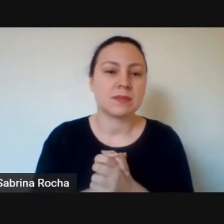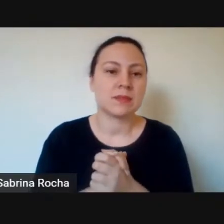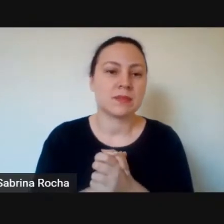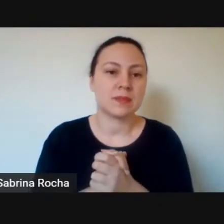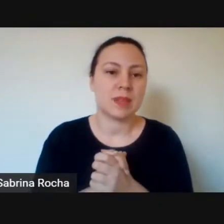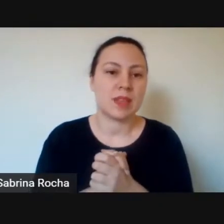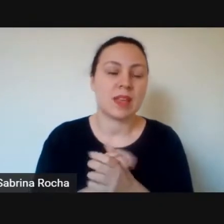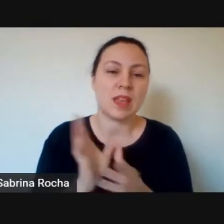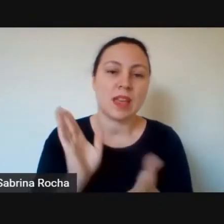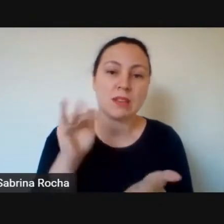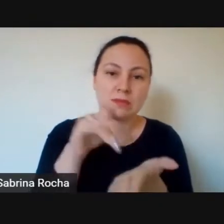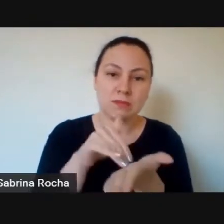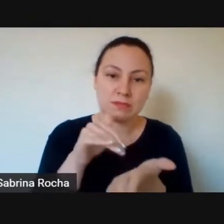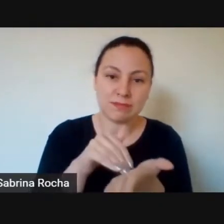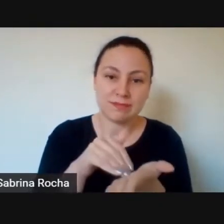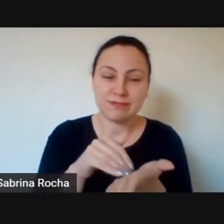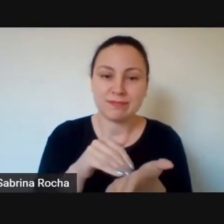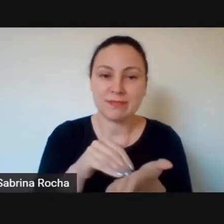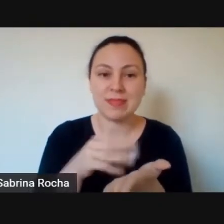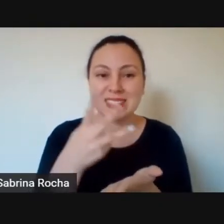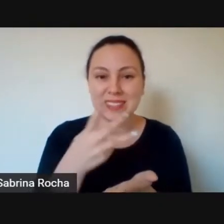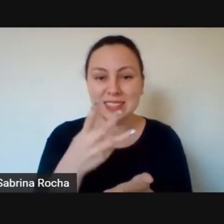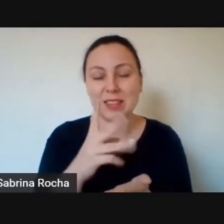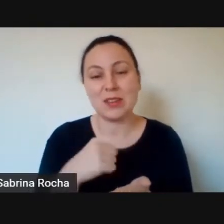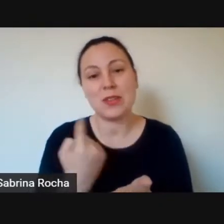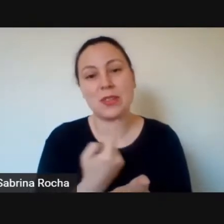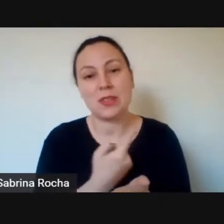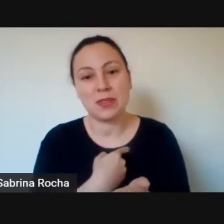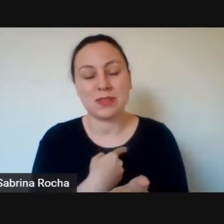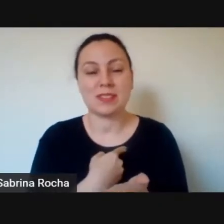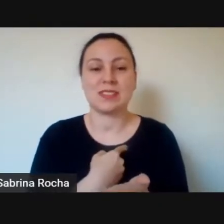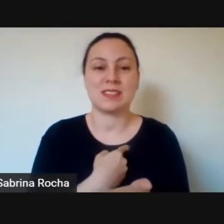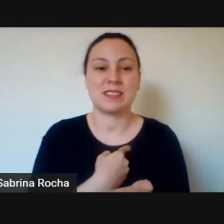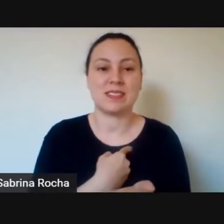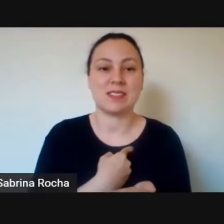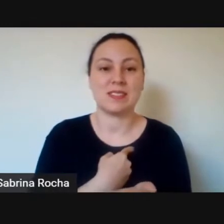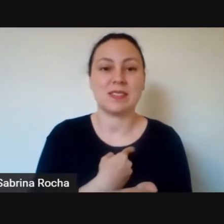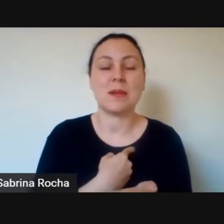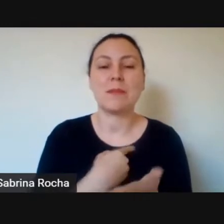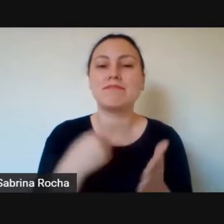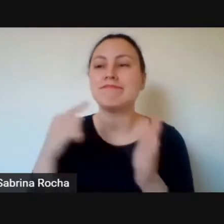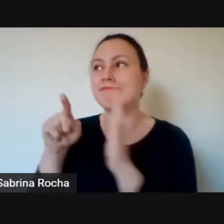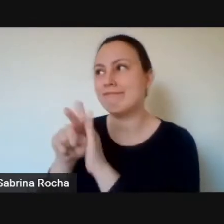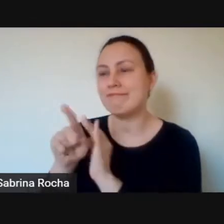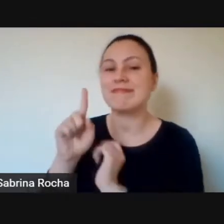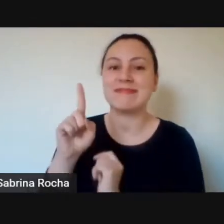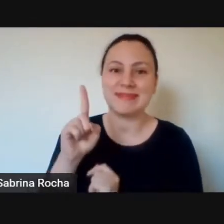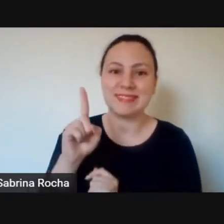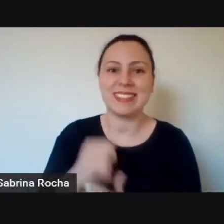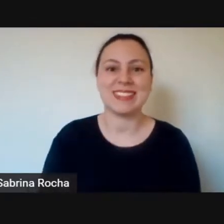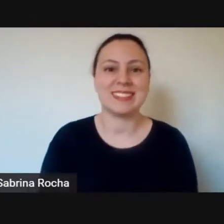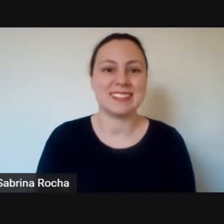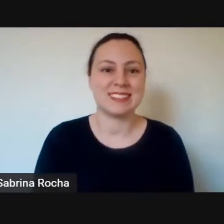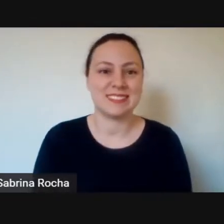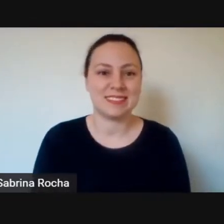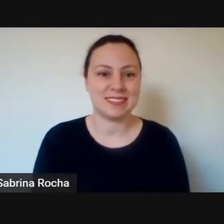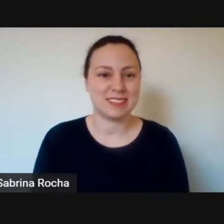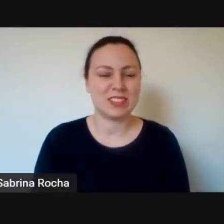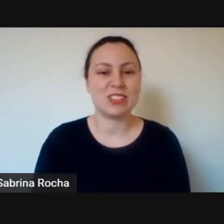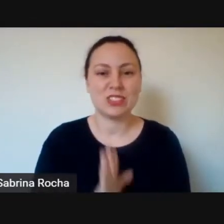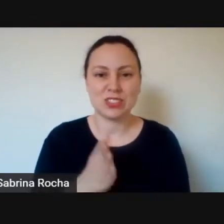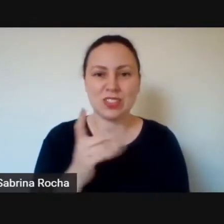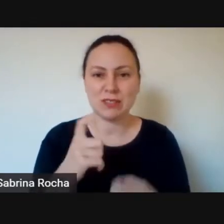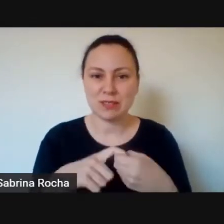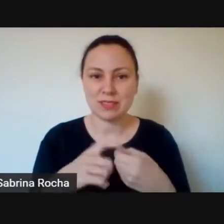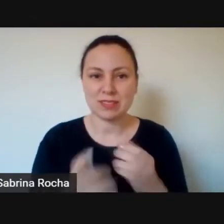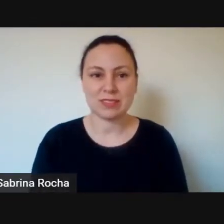E aí, ao final, naquele terceiro bloco, a gente coloca as perguntas de vocês também para o Christian Dunker, que já deve estar